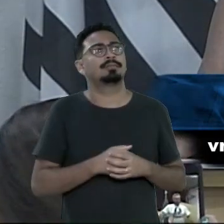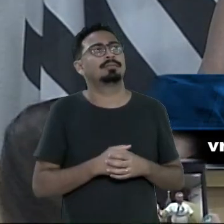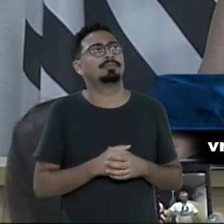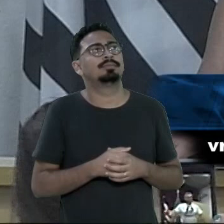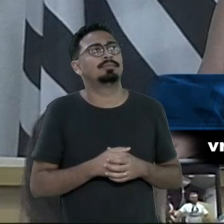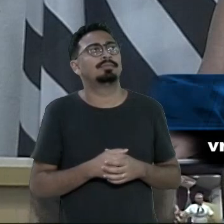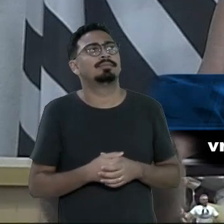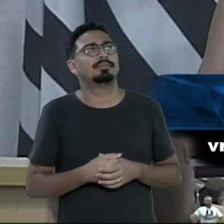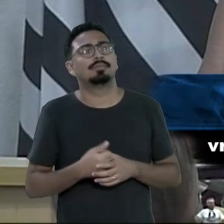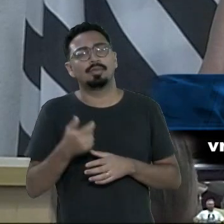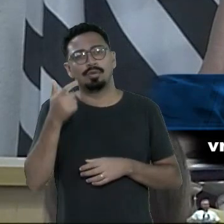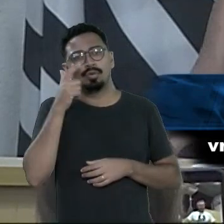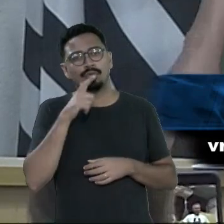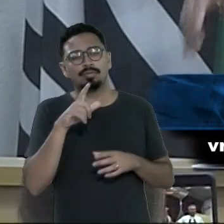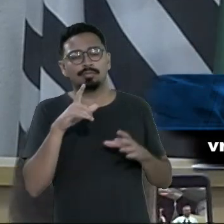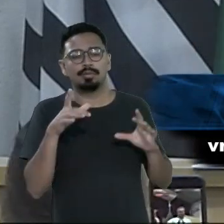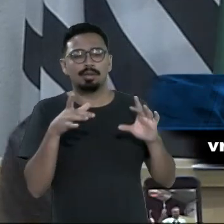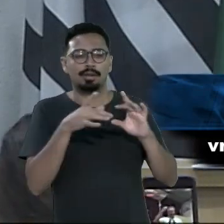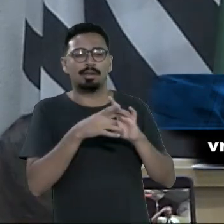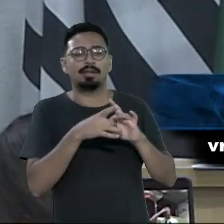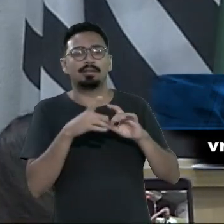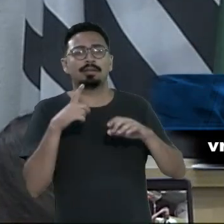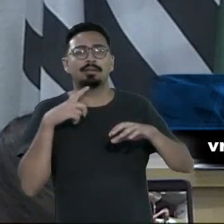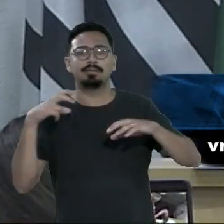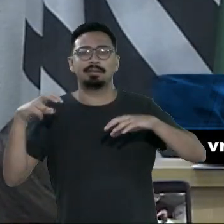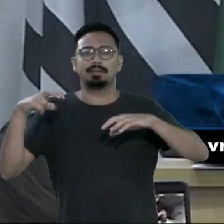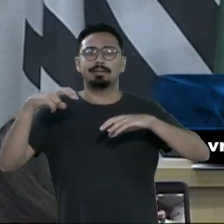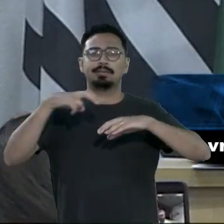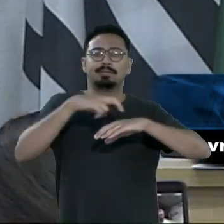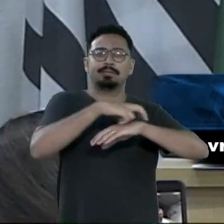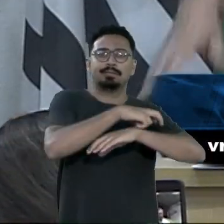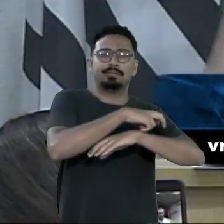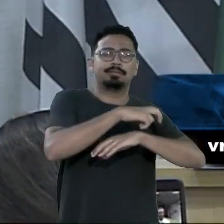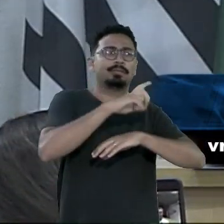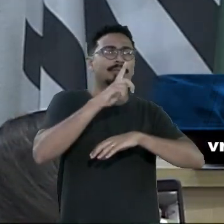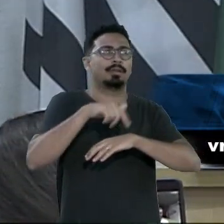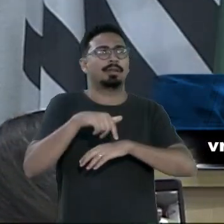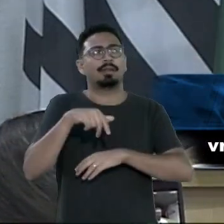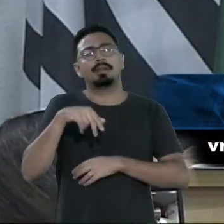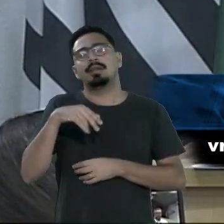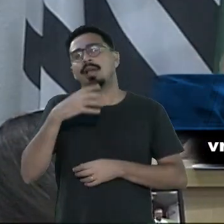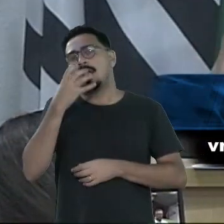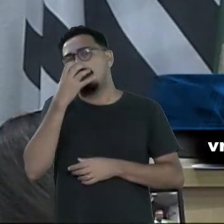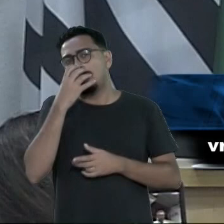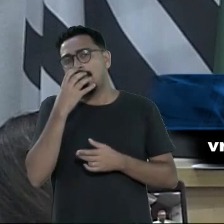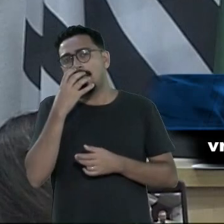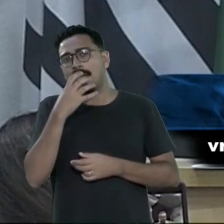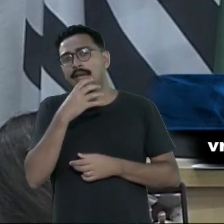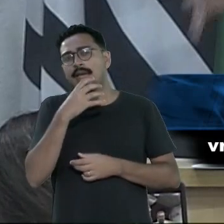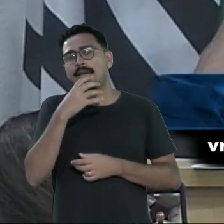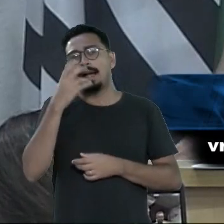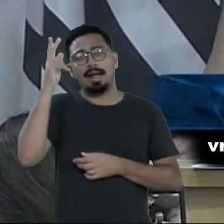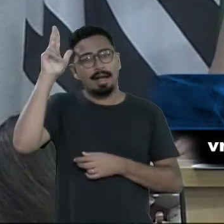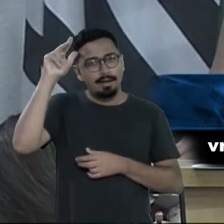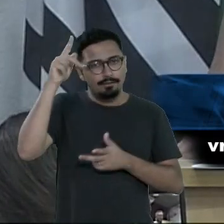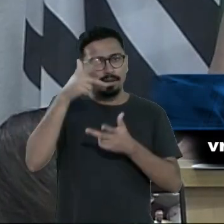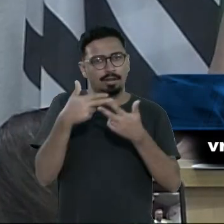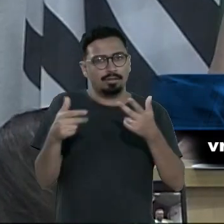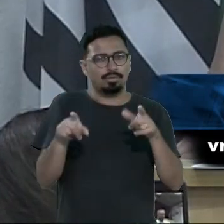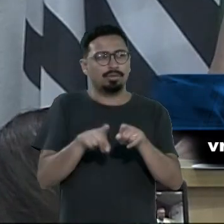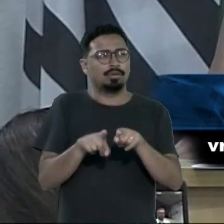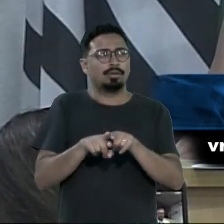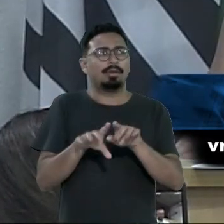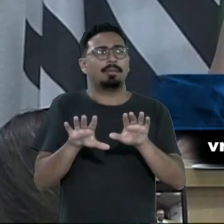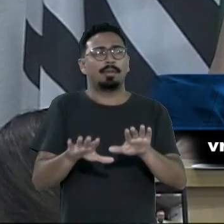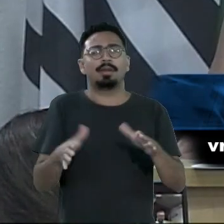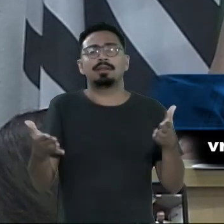foi restabelecida a ligação. Ainda para veículos de passeio, animais, né? Mas essa semana será finalizada a